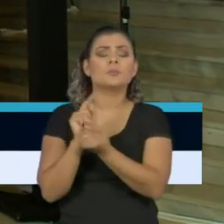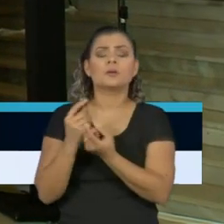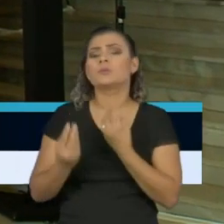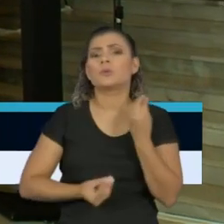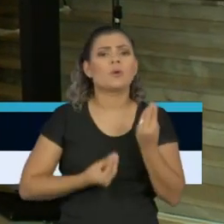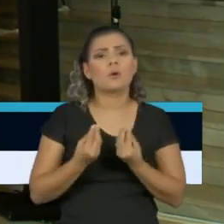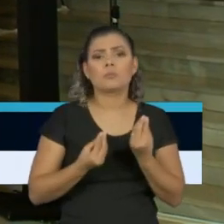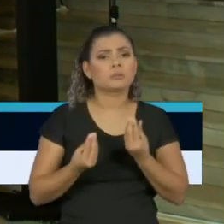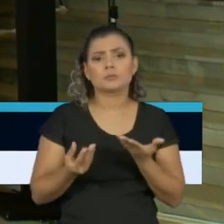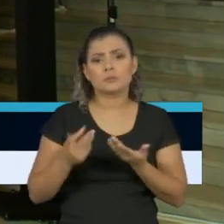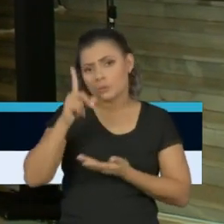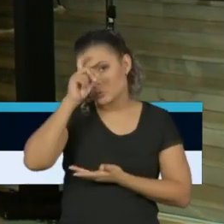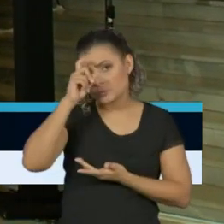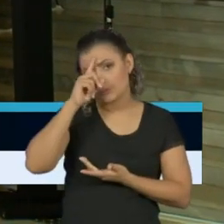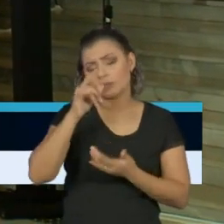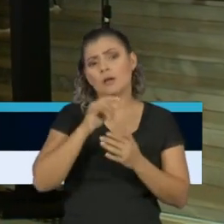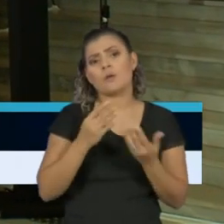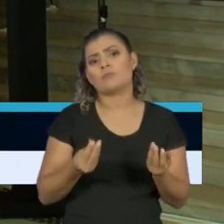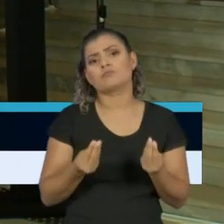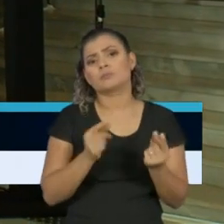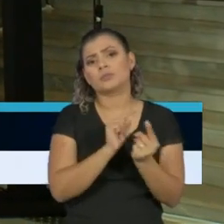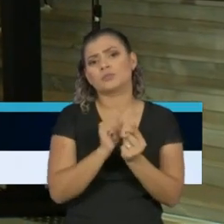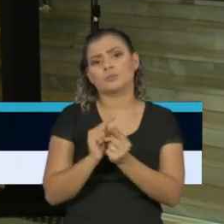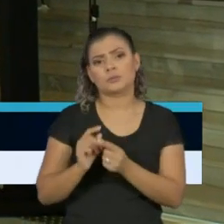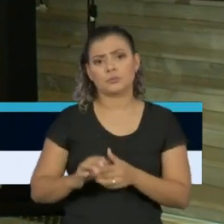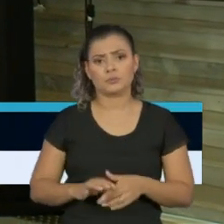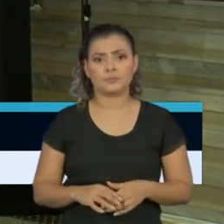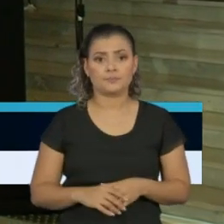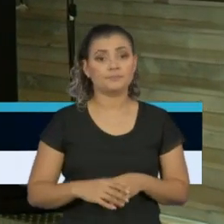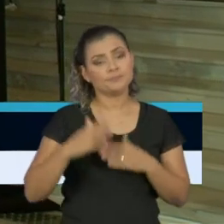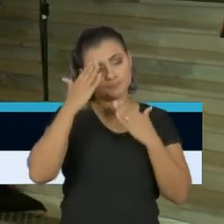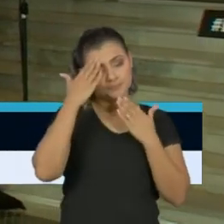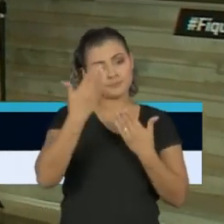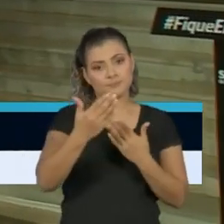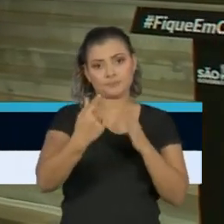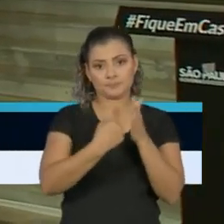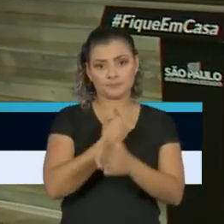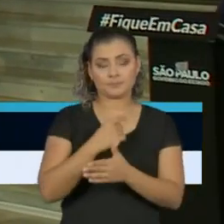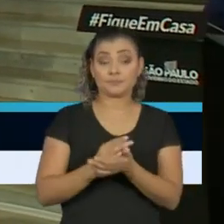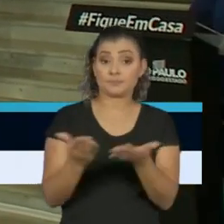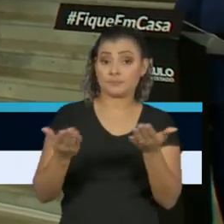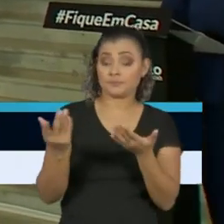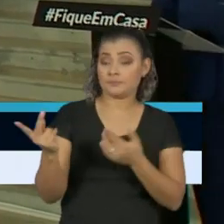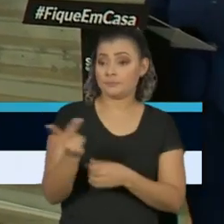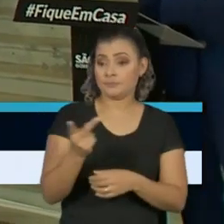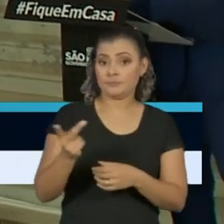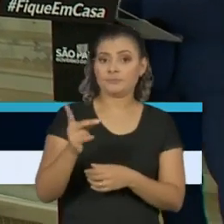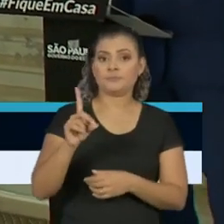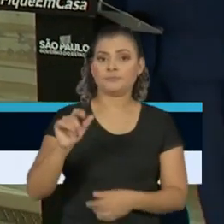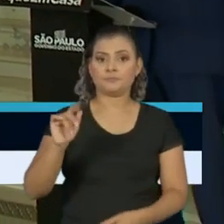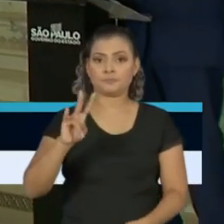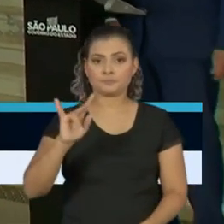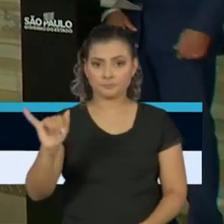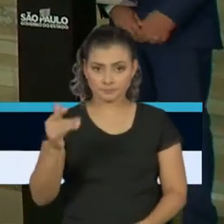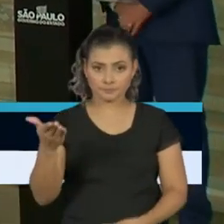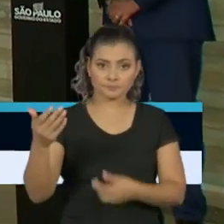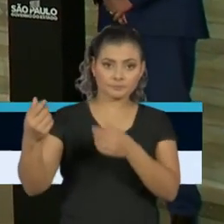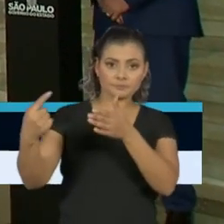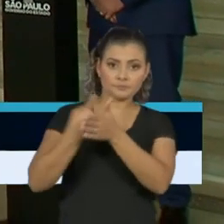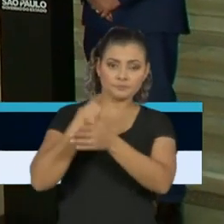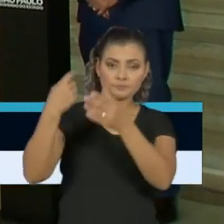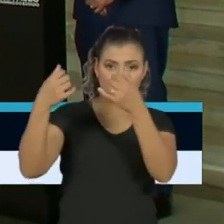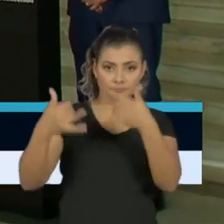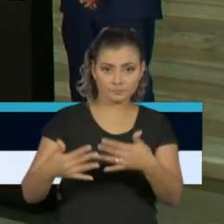atendidas por esses hospitais de campanha. Túlio, obrigado pela pergunta. Eu vou dividir a resposta com o doutor Davi Wippe e o